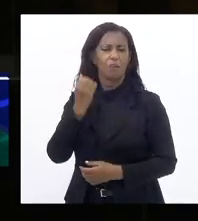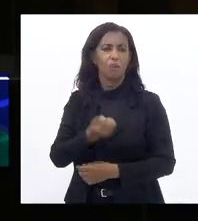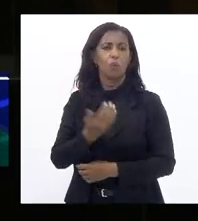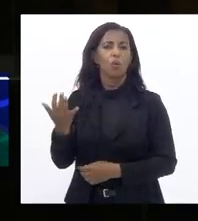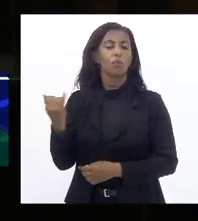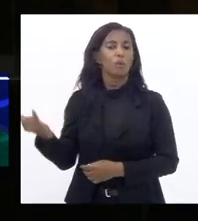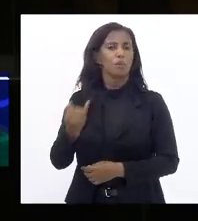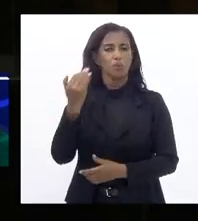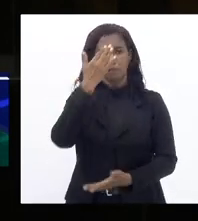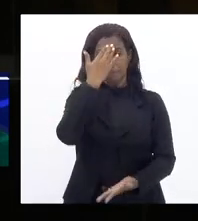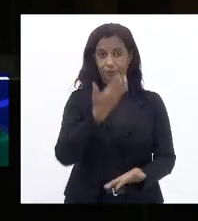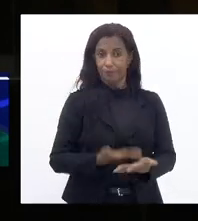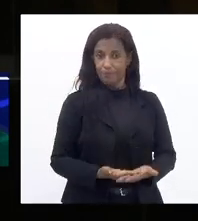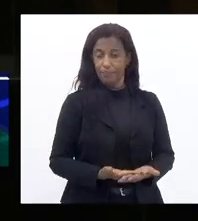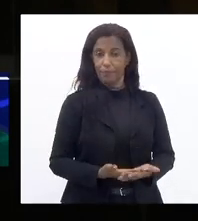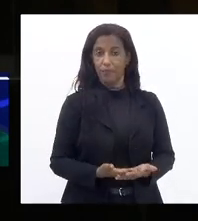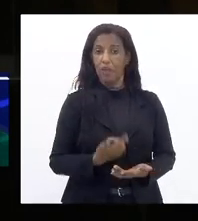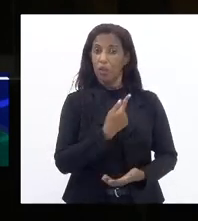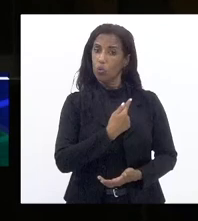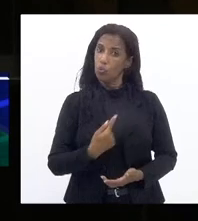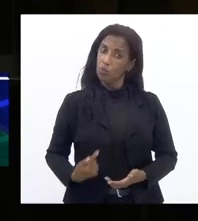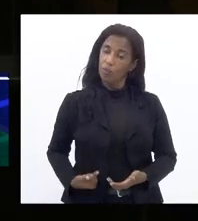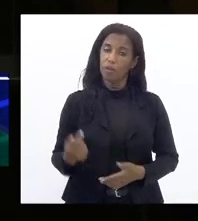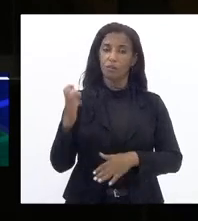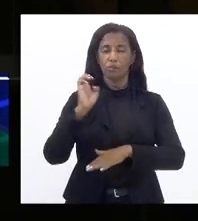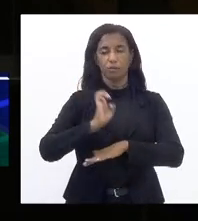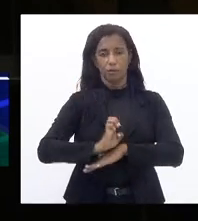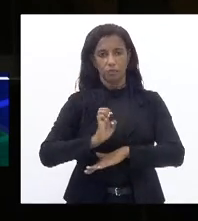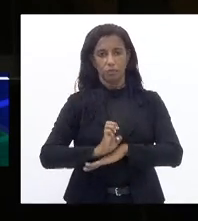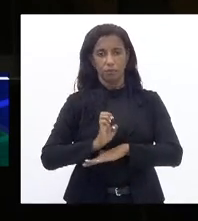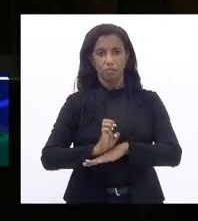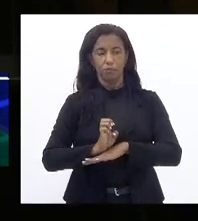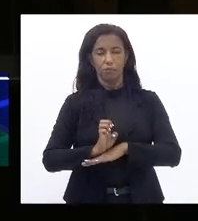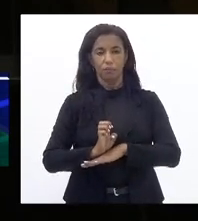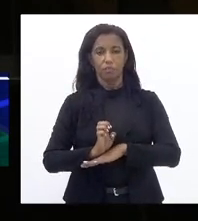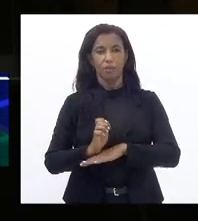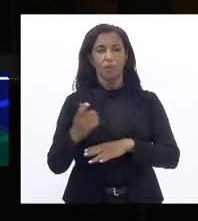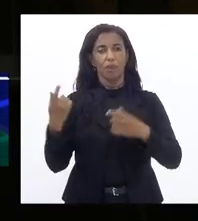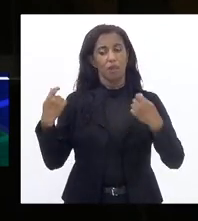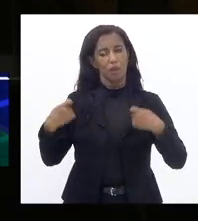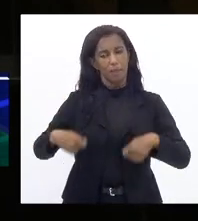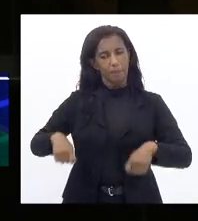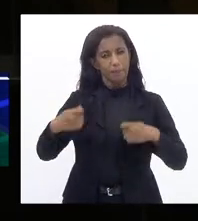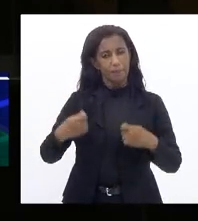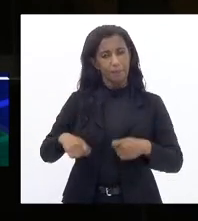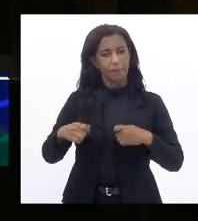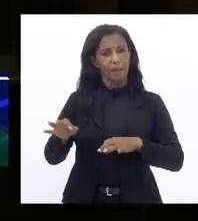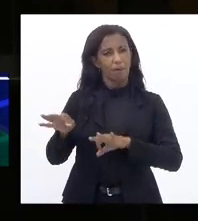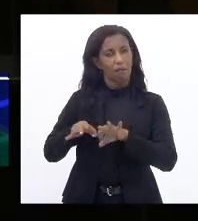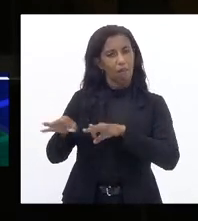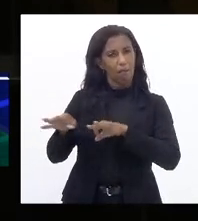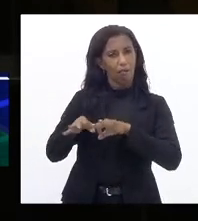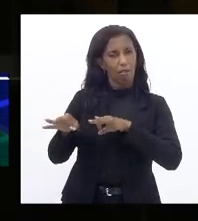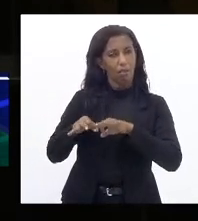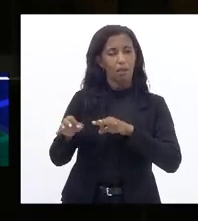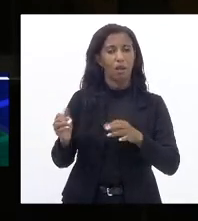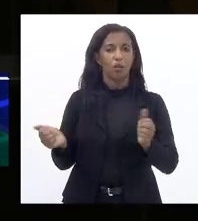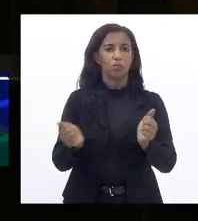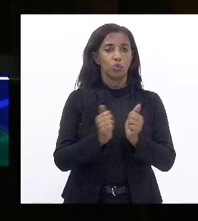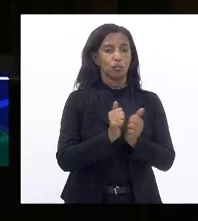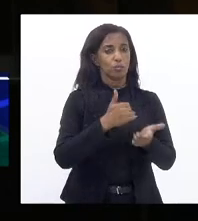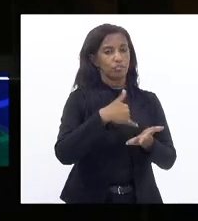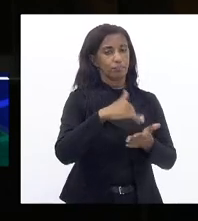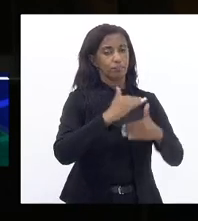quero crer, não é, que o governador do estado esteja, sem sombra de dúvidas, através da Secretaria